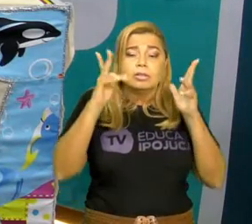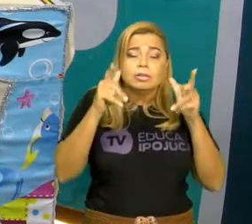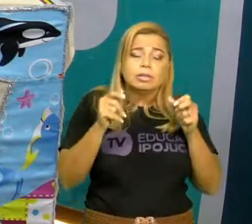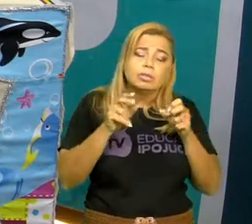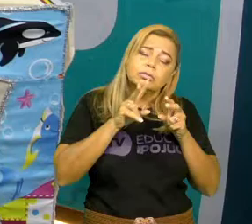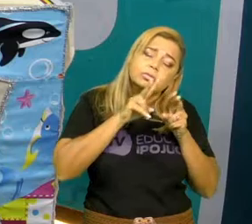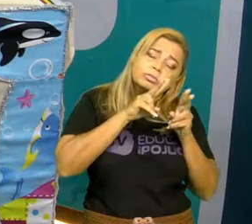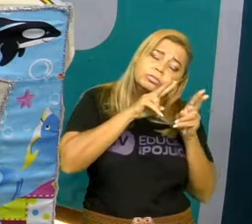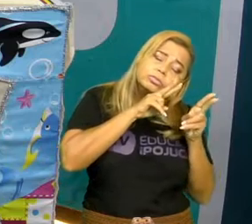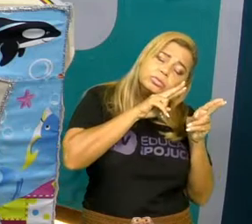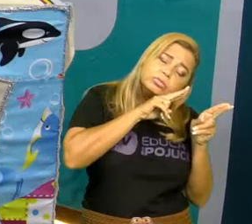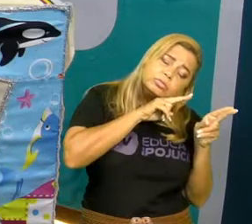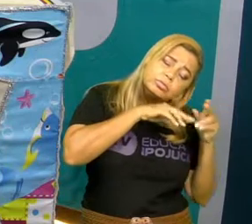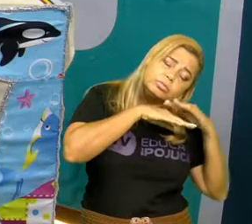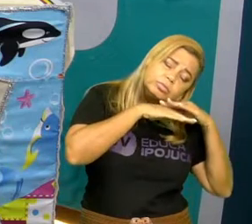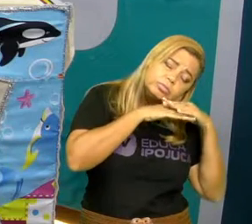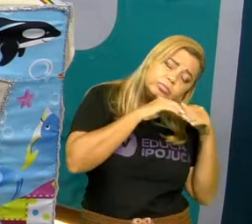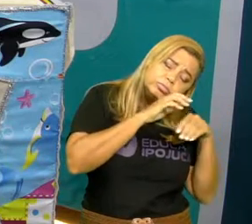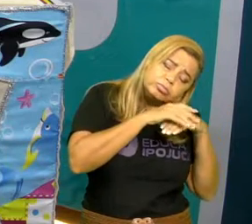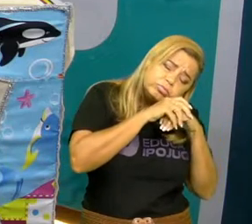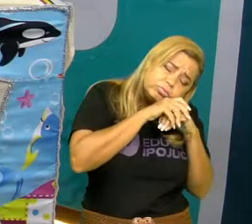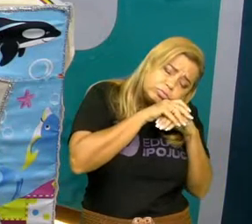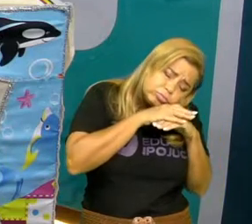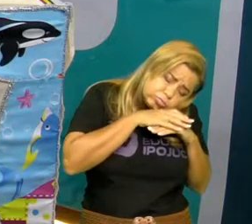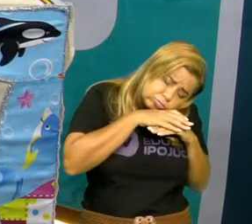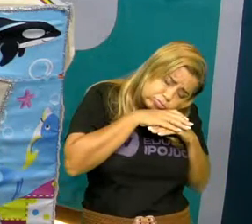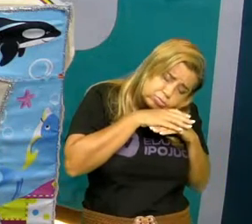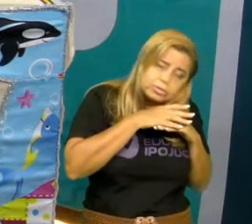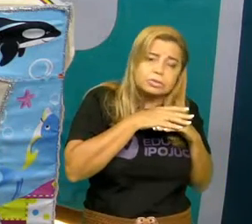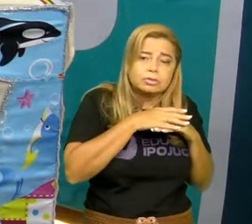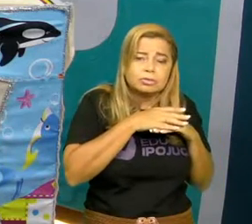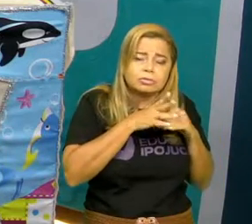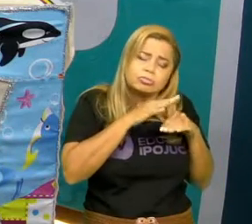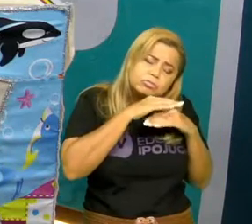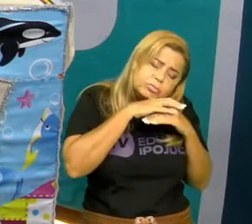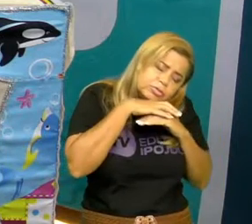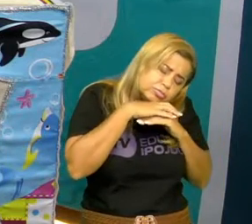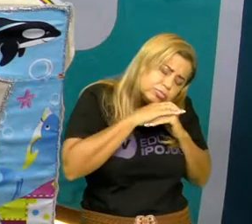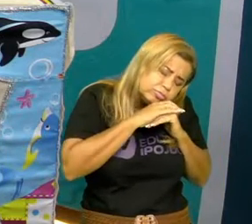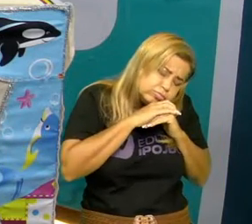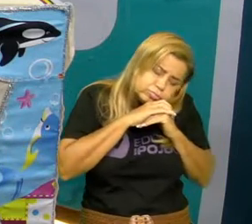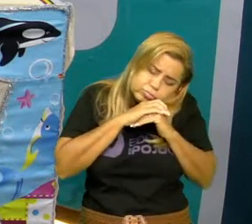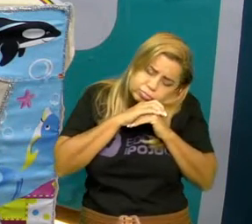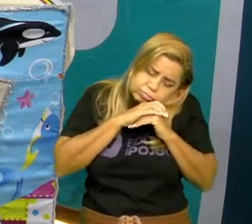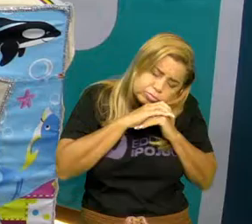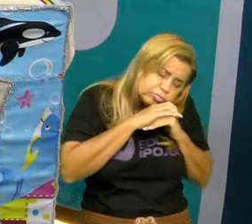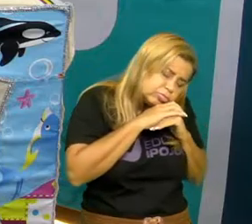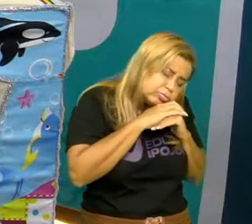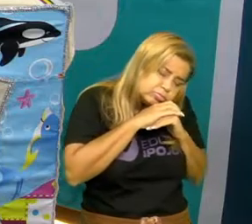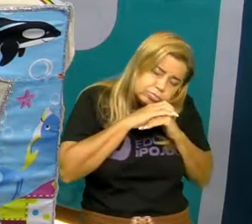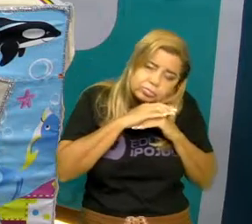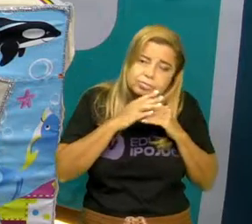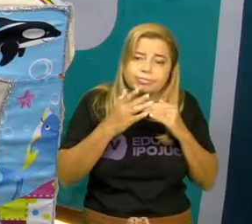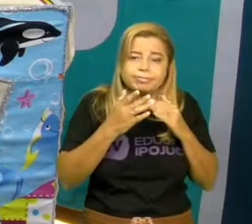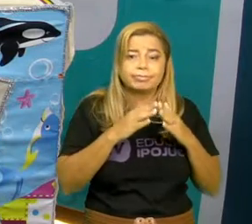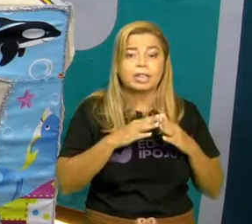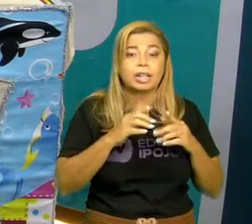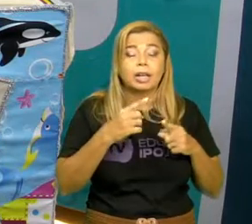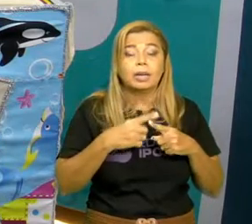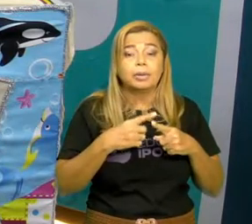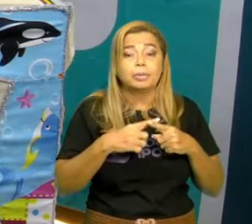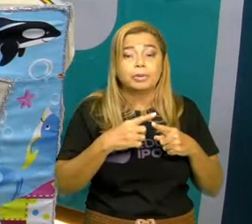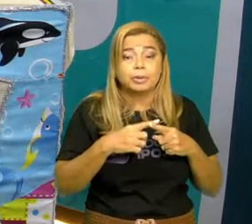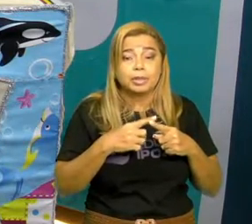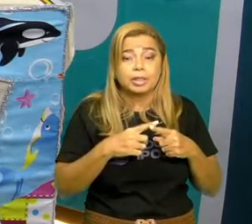dormindo. Olha só. Lá, descansando, tranquilo, que ele tinha acabado